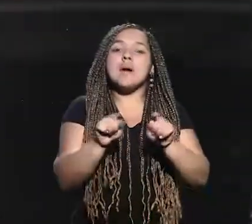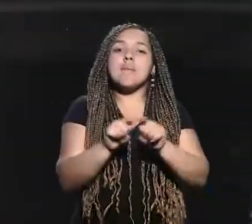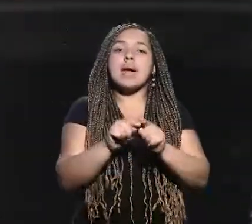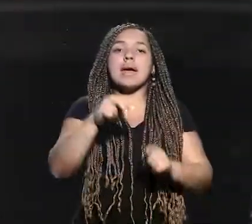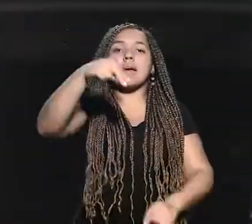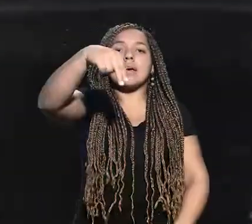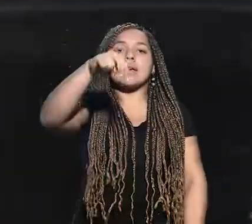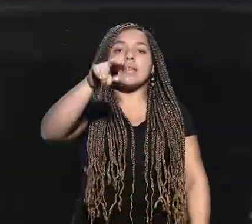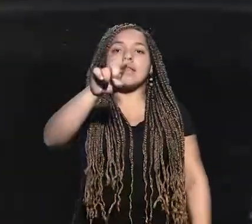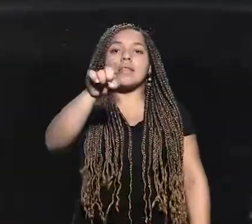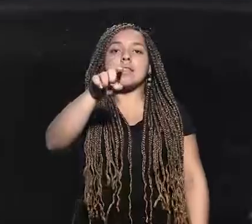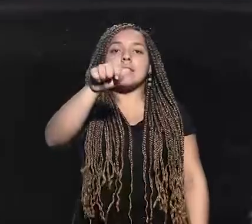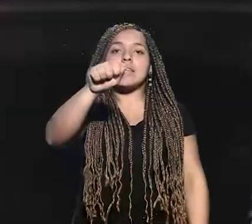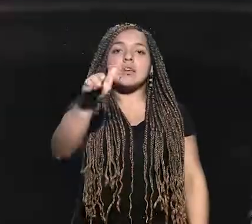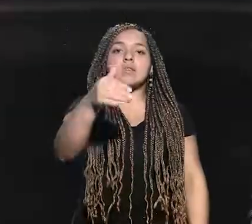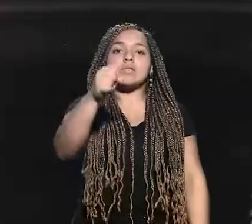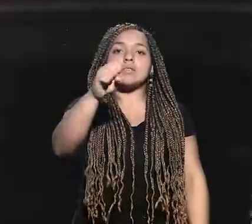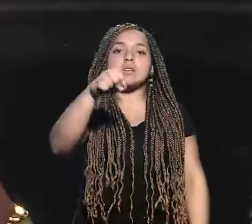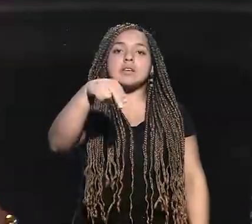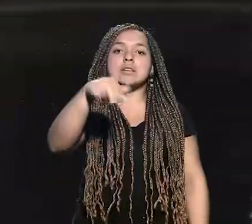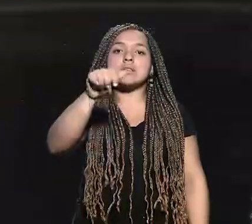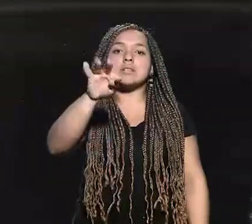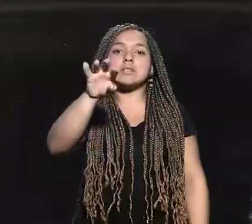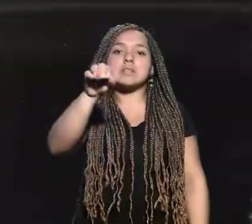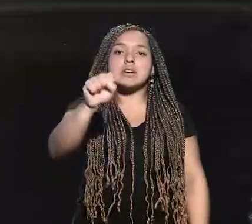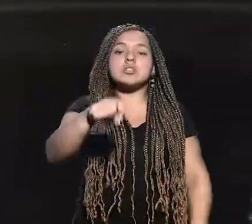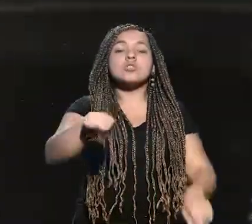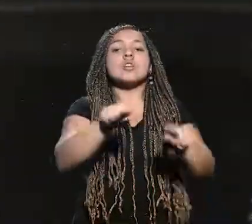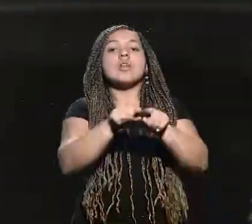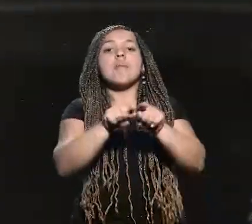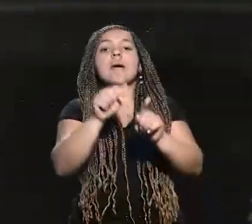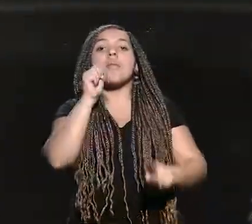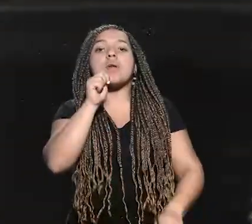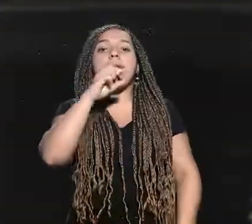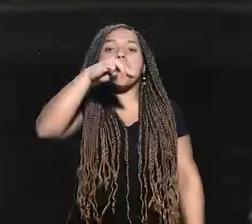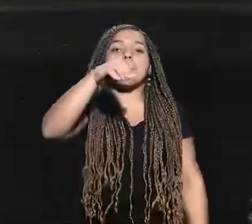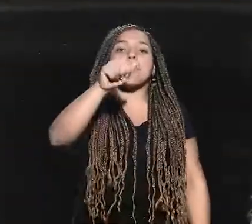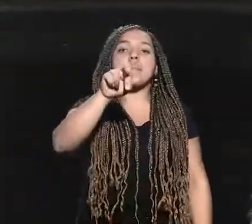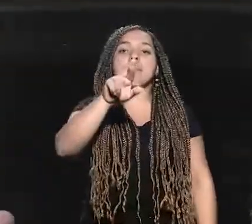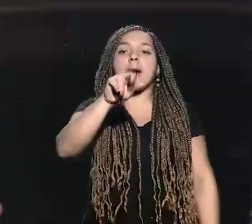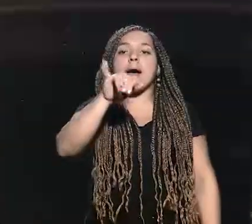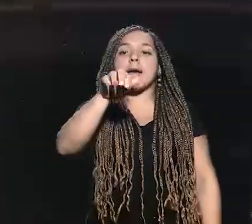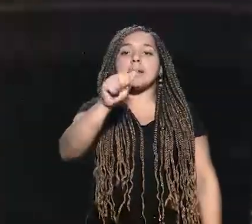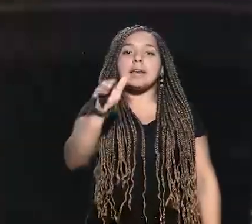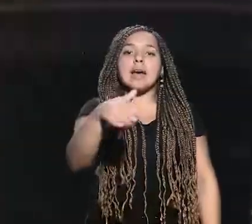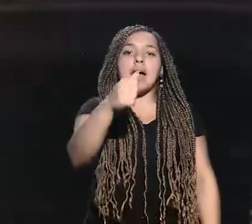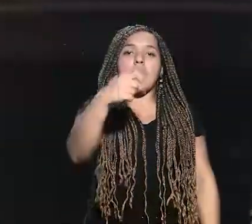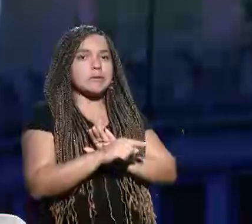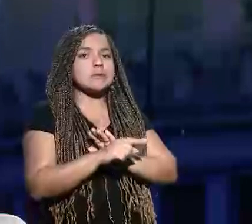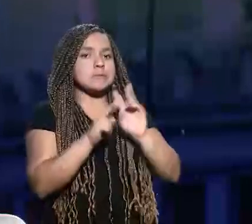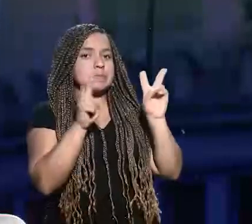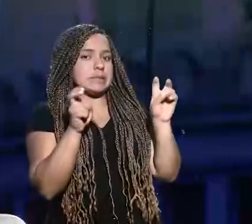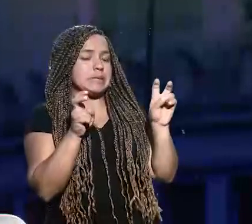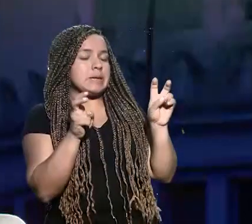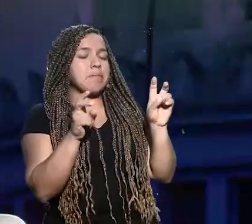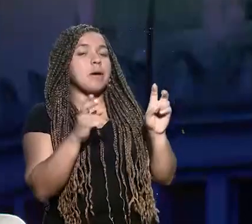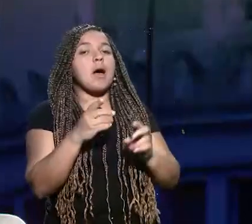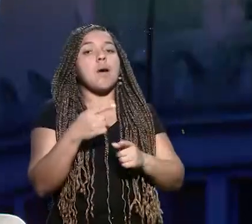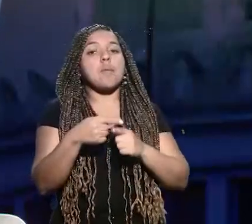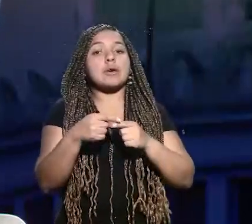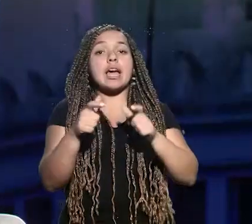sobre, né? E produzindo sobre. A Janete trouxe o trabalho da doutora Virginia Bicudo, que foi a primeira psicanalista brasileira, o